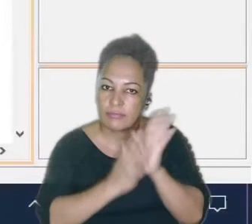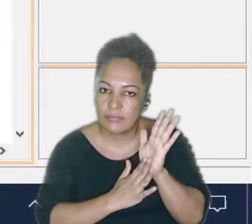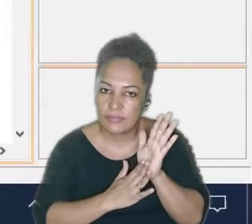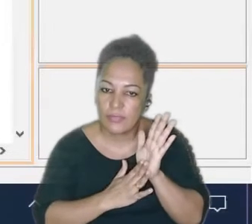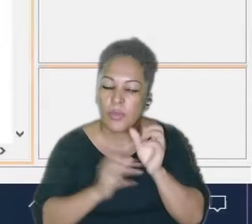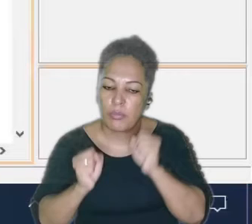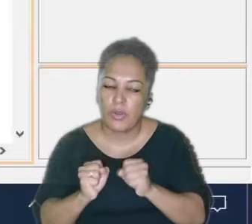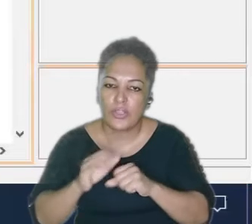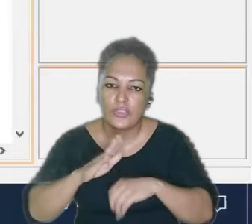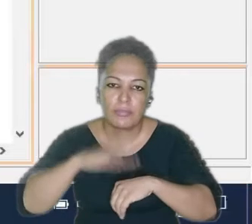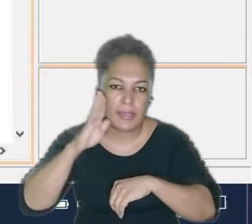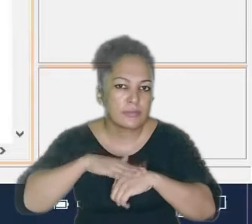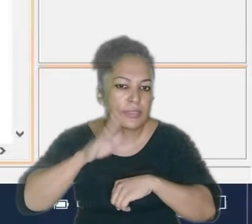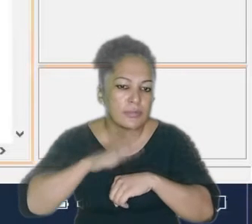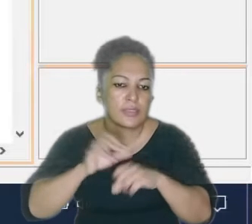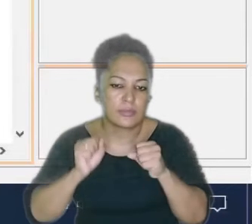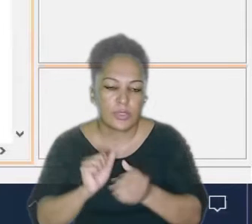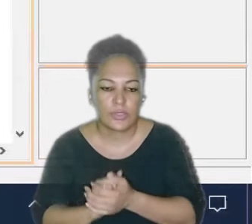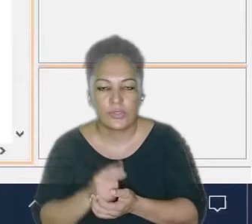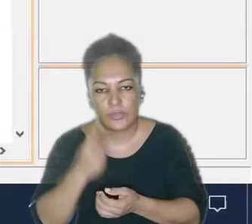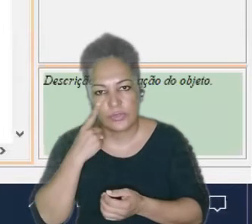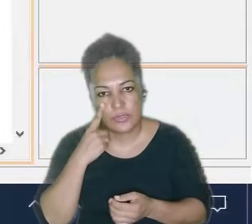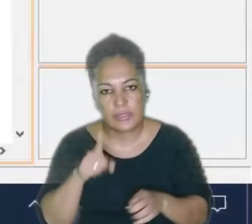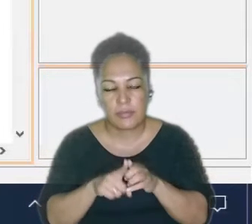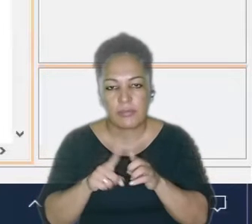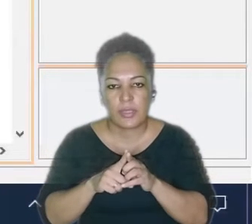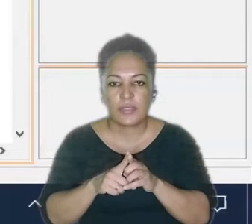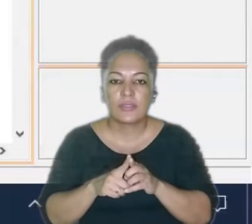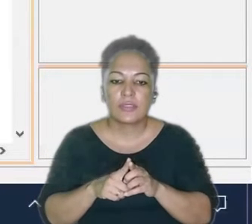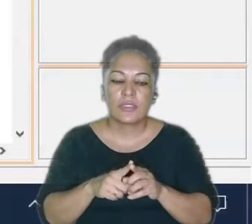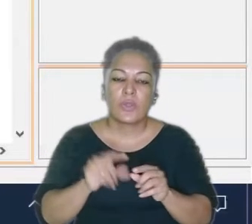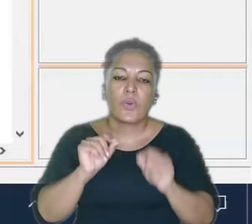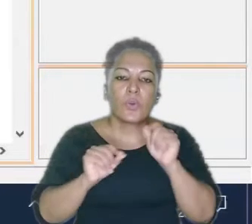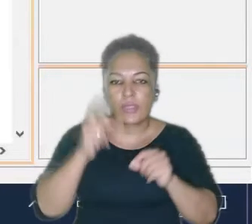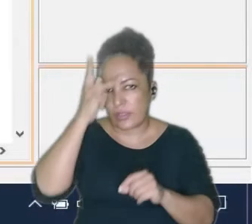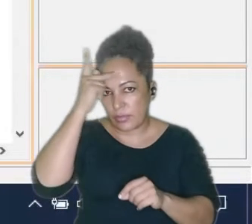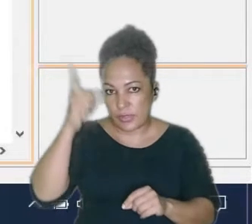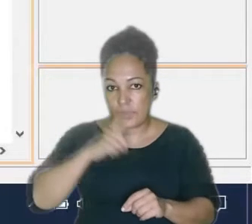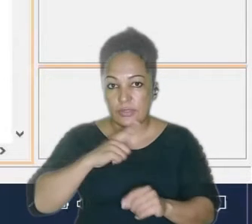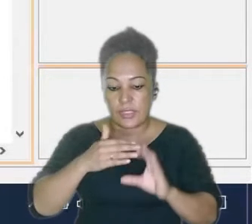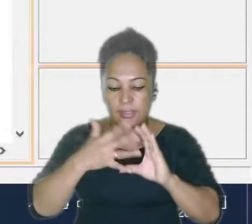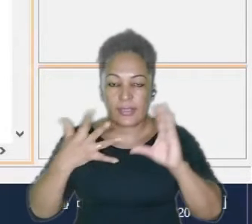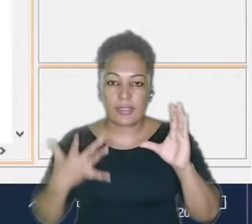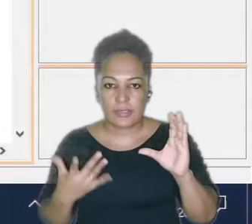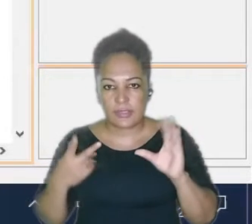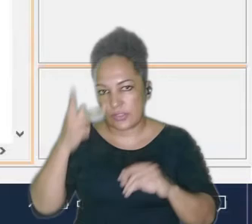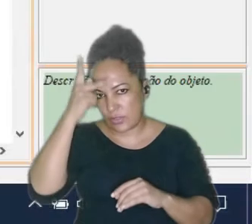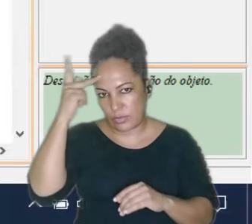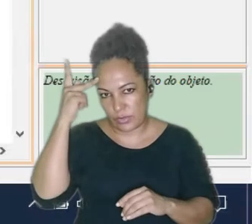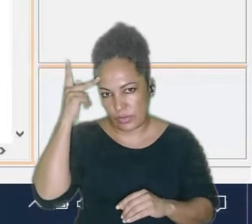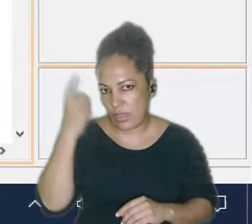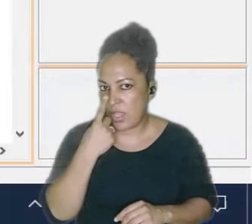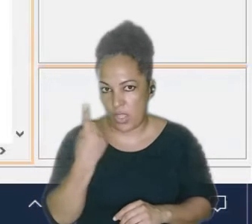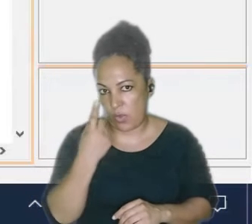as tarefas, criar o máximo de atributos possíveis, tá bom? Então, vou criar aqui o atributo identificador. O que o passageiro tem? Quais são as características de um